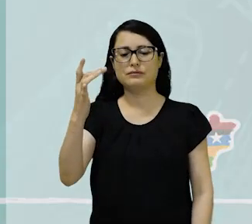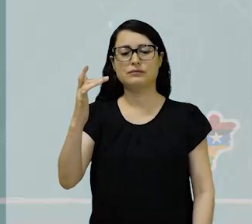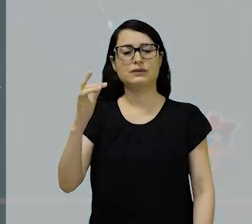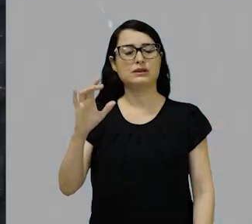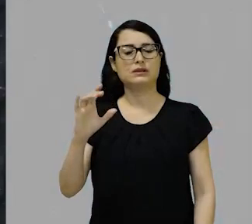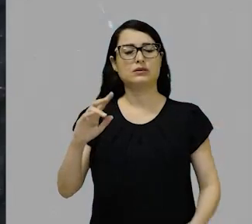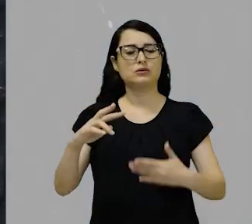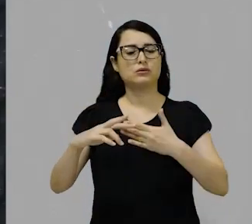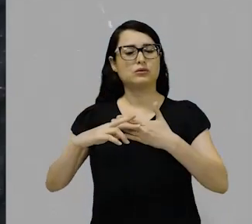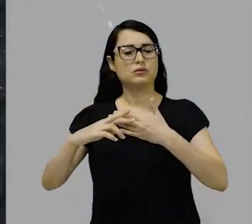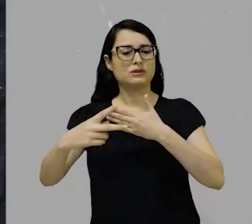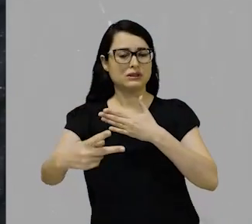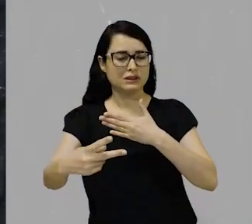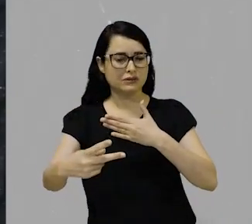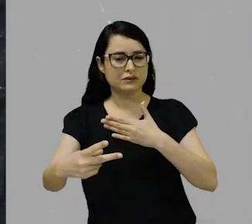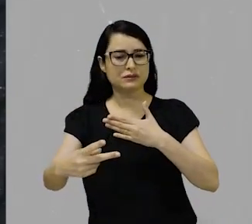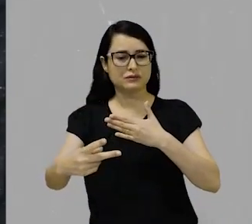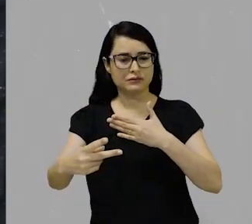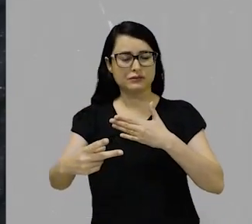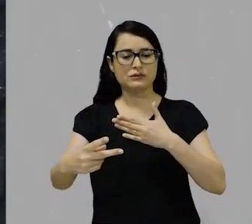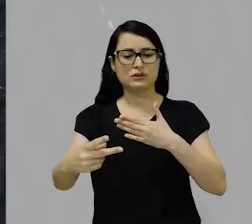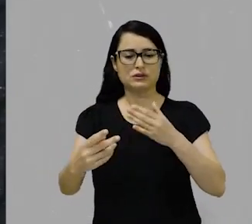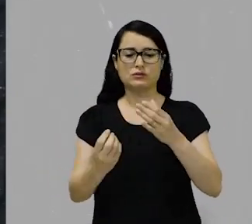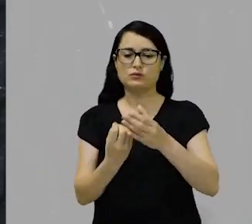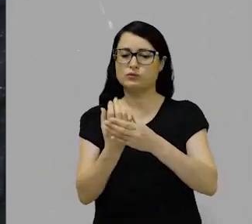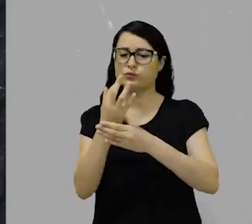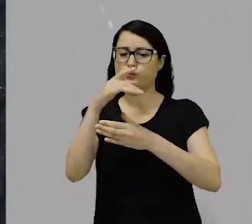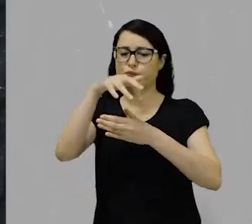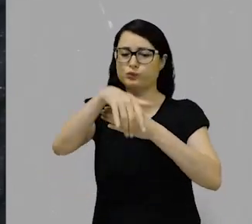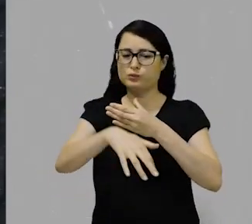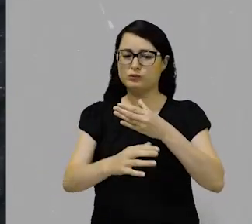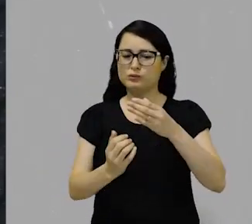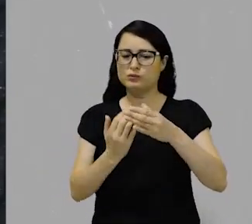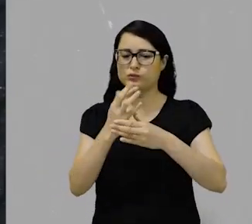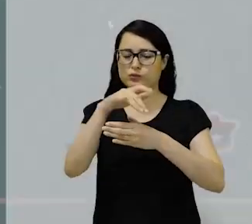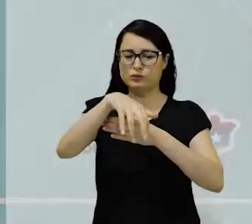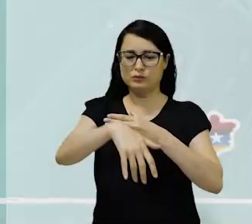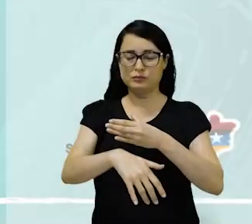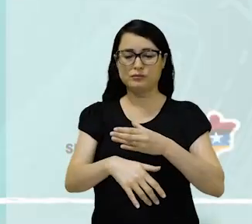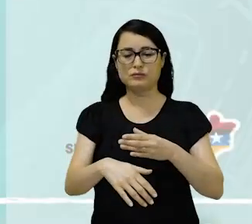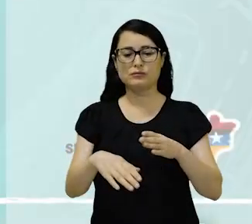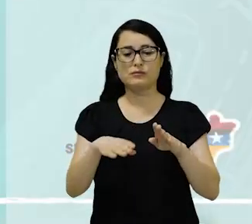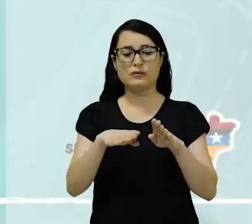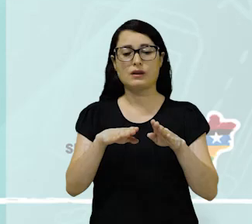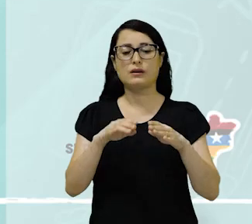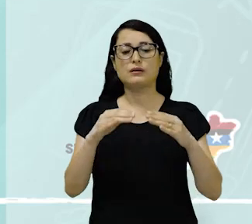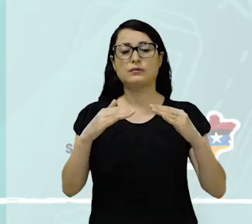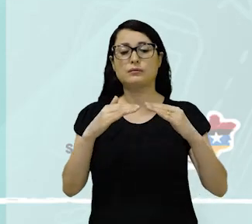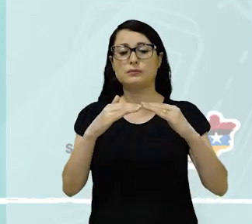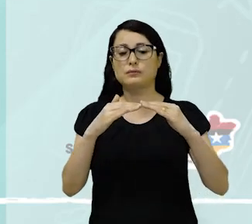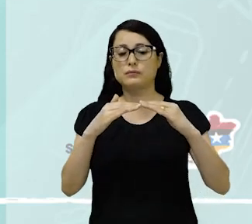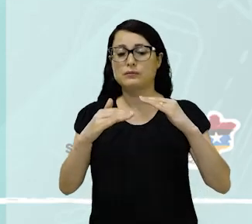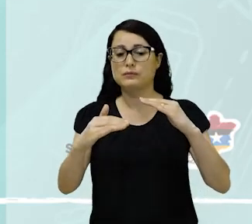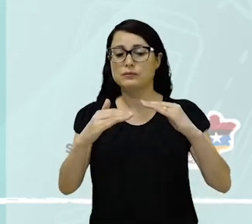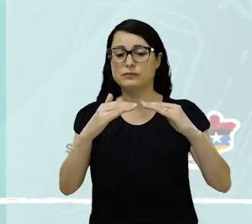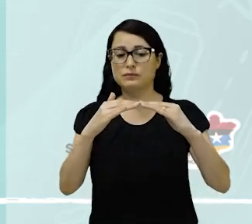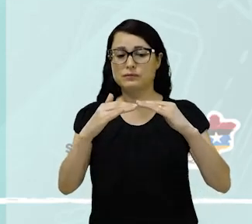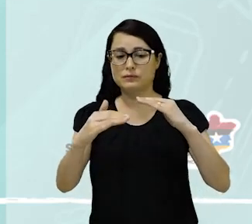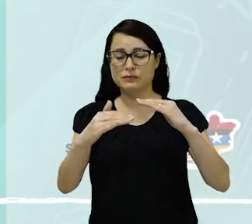também, formação aí de vulcões, né, gente? E por último, o